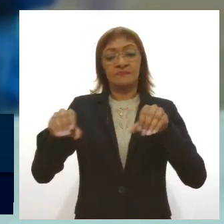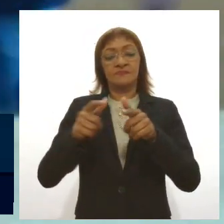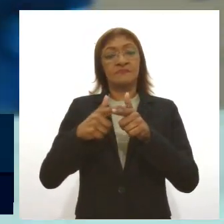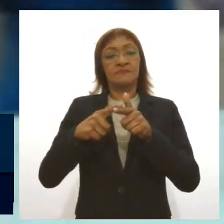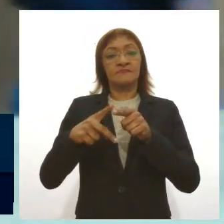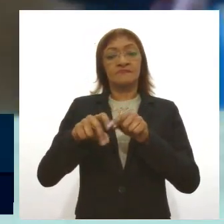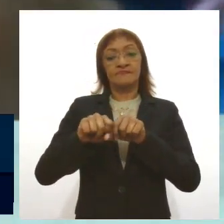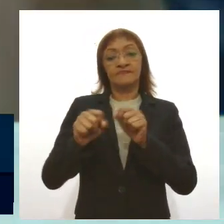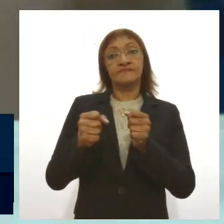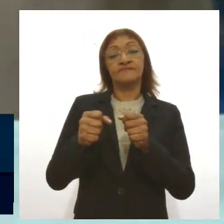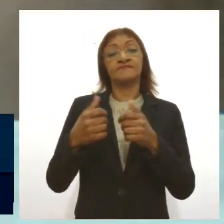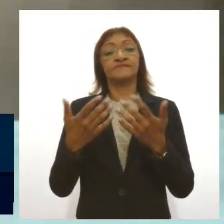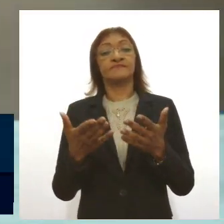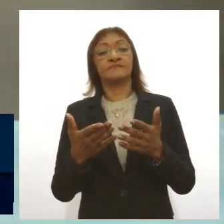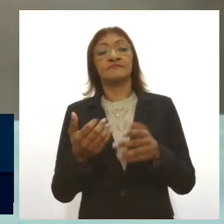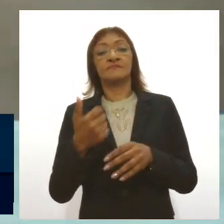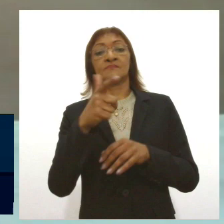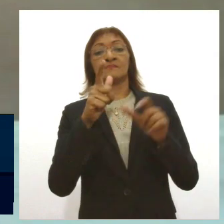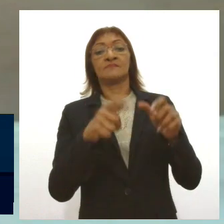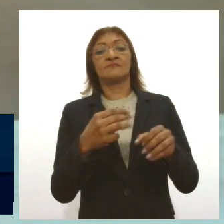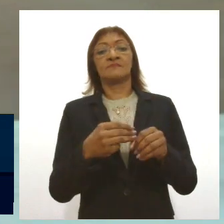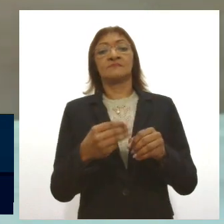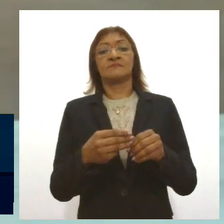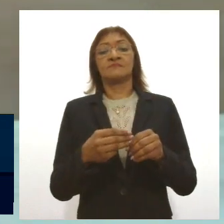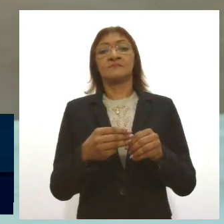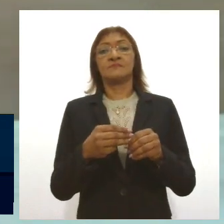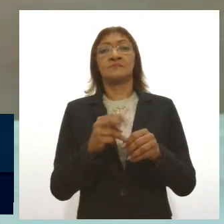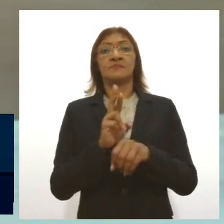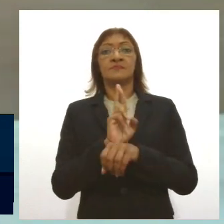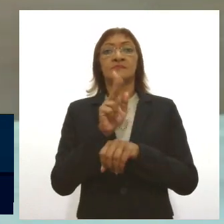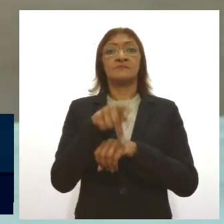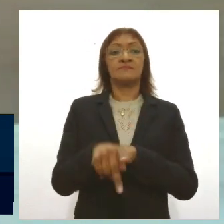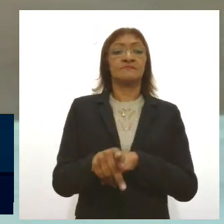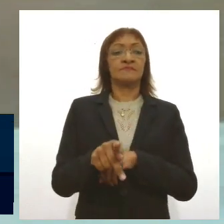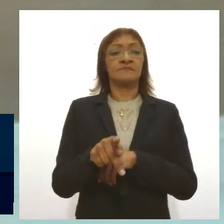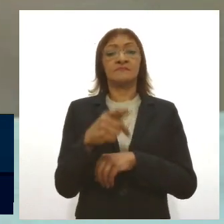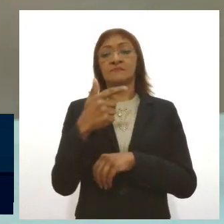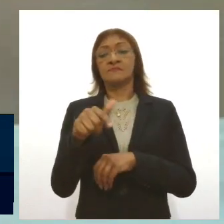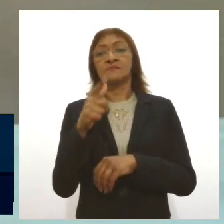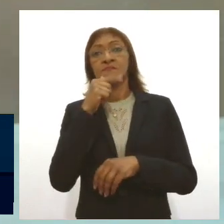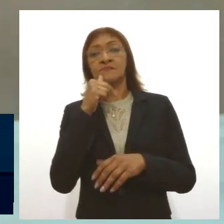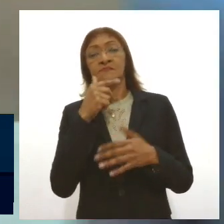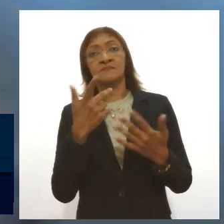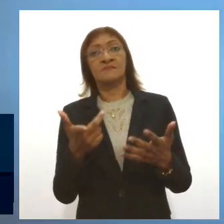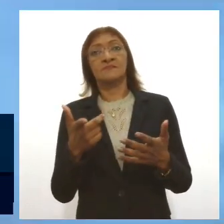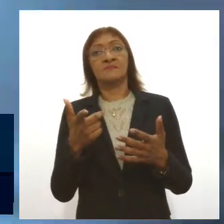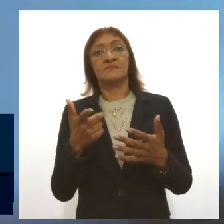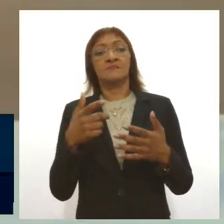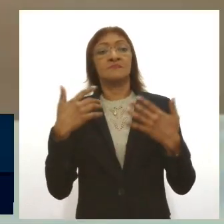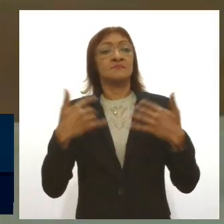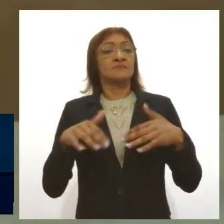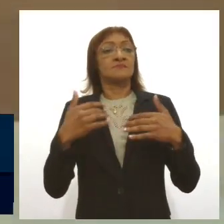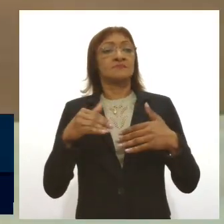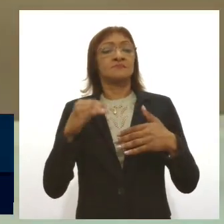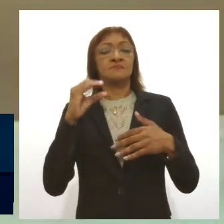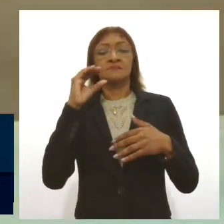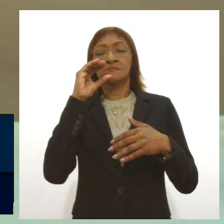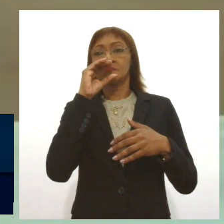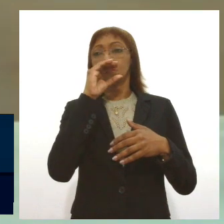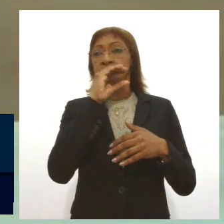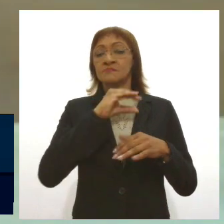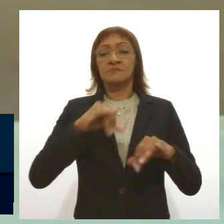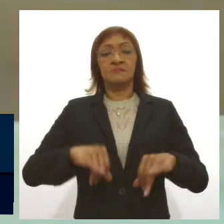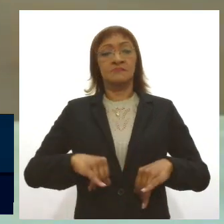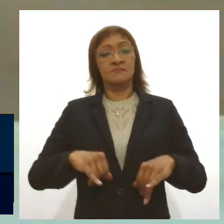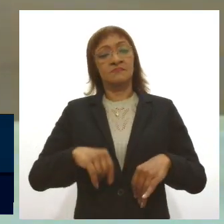gente sequer tem água. Tem povoados em Ribeirópolis que sofrem bastante no verão, inclusive sendo necessário a